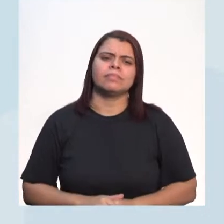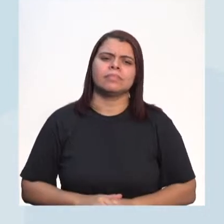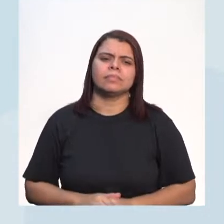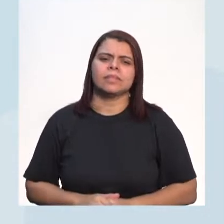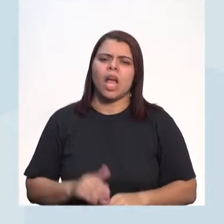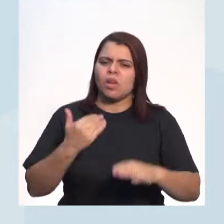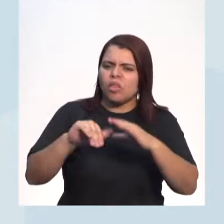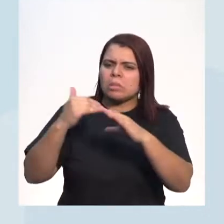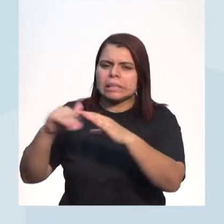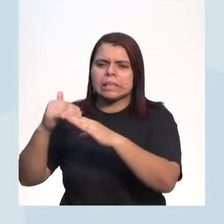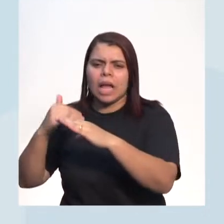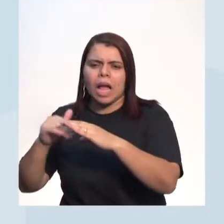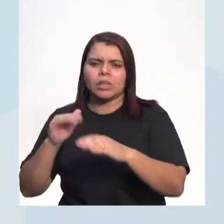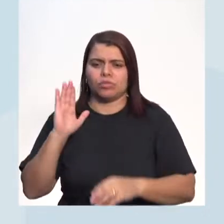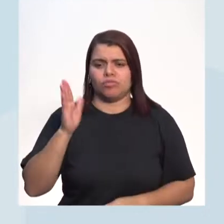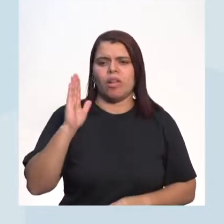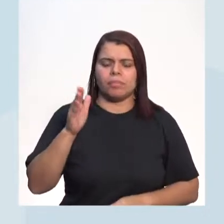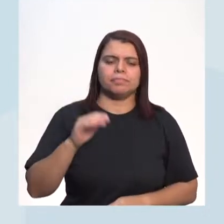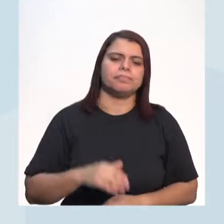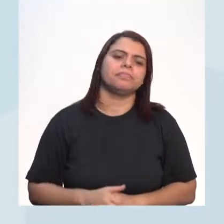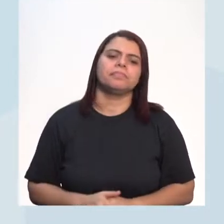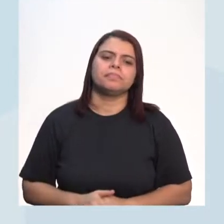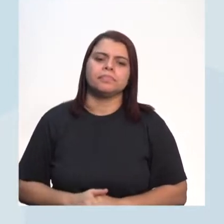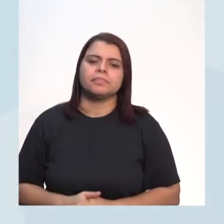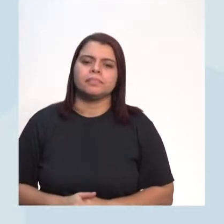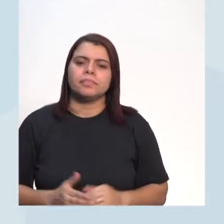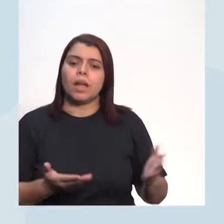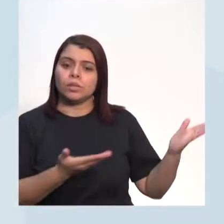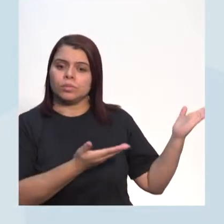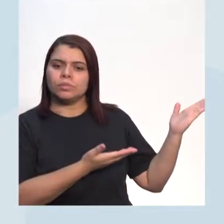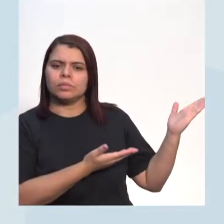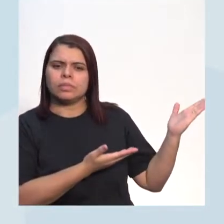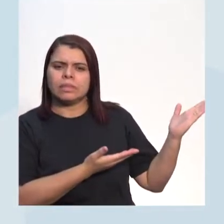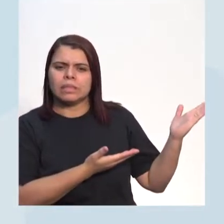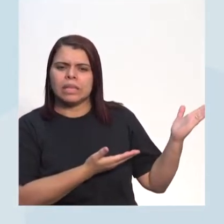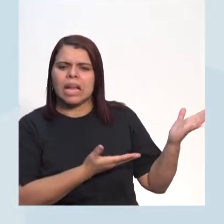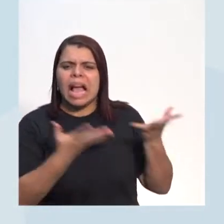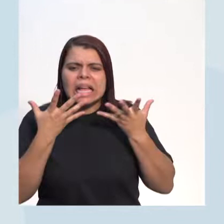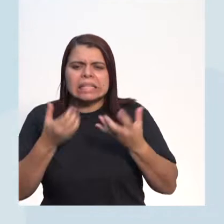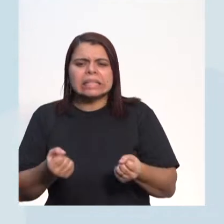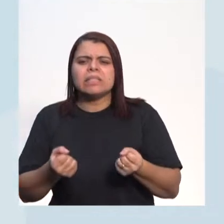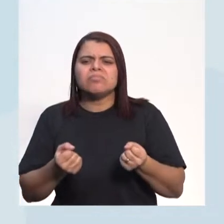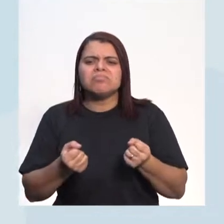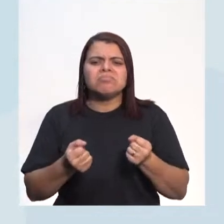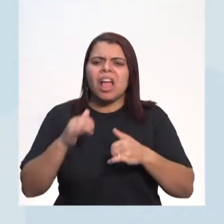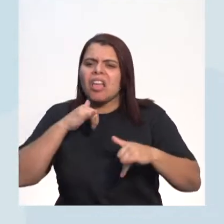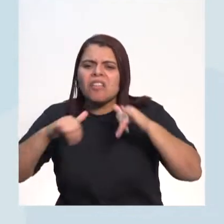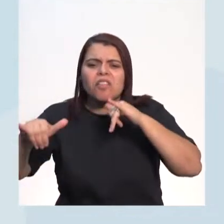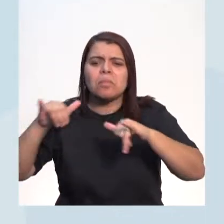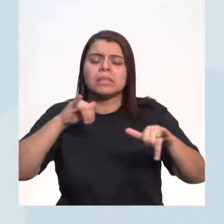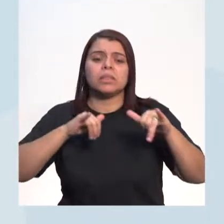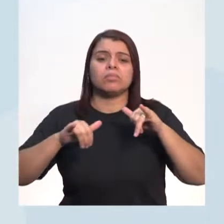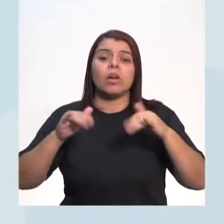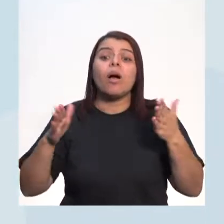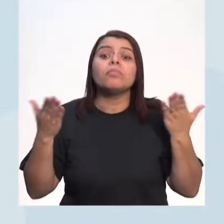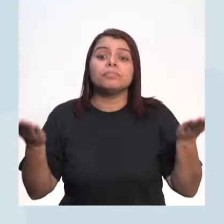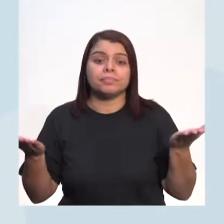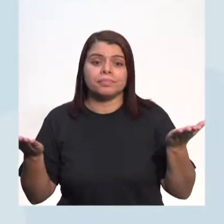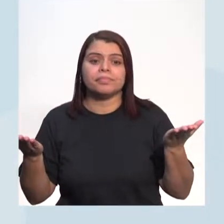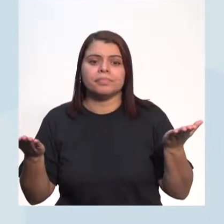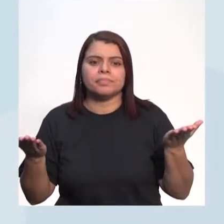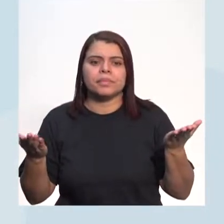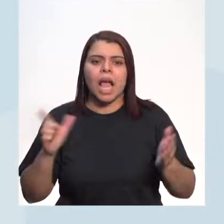SEDUC, COPED, CGRH, EFAP e CITEM, e esse comunicado ele traz algumas informações e vários links. Tá?